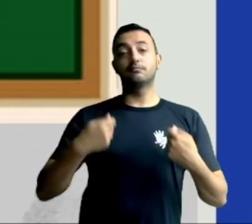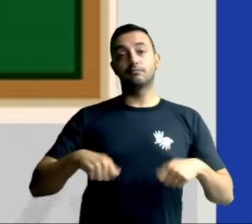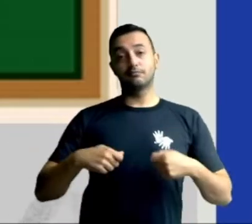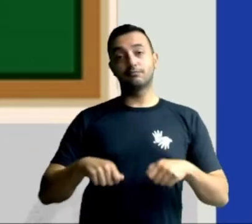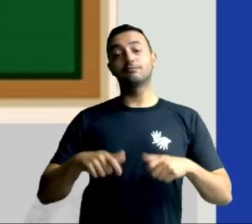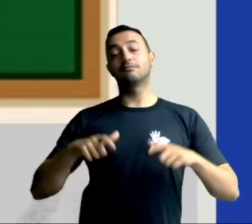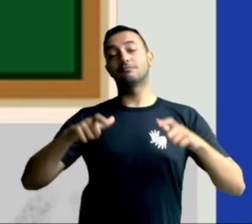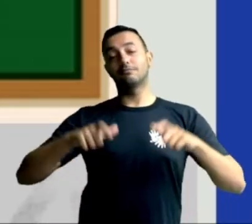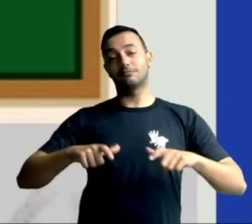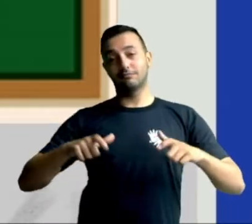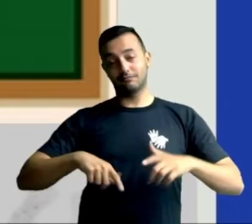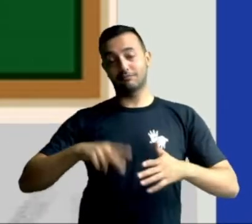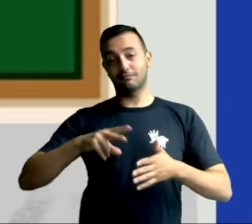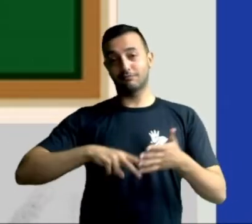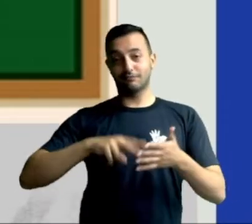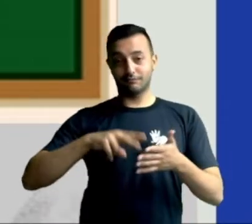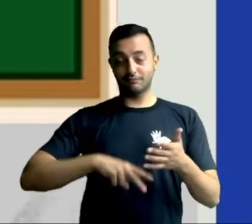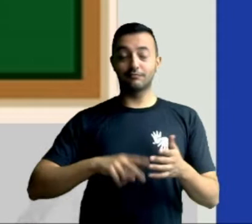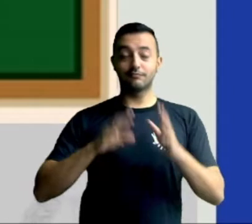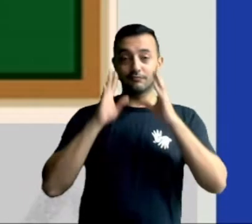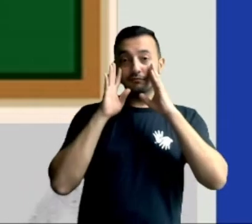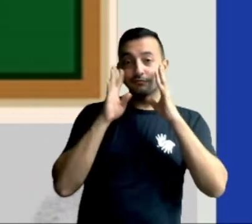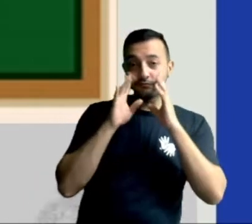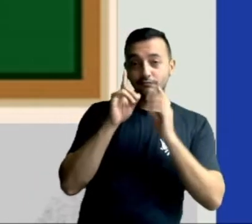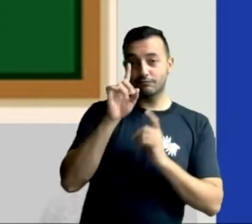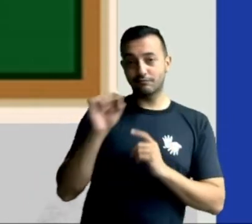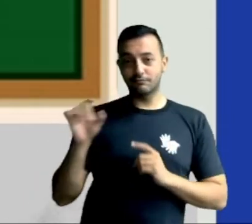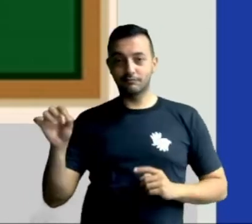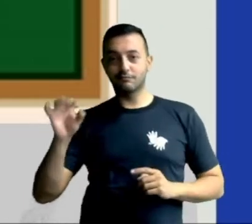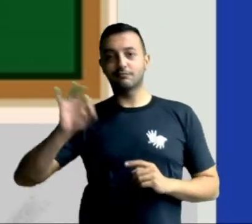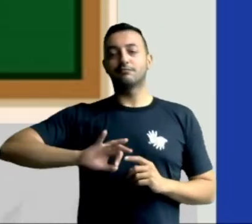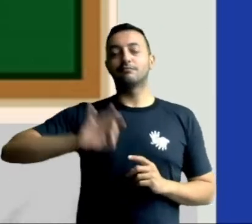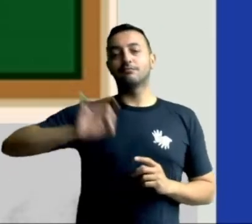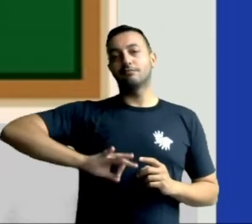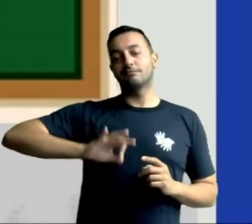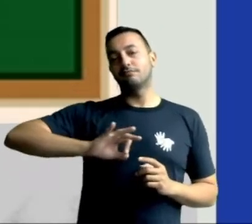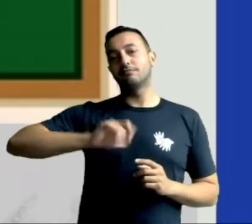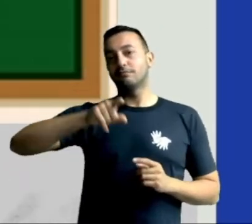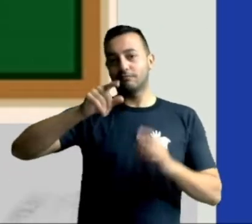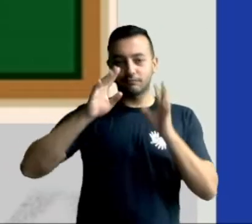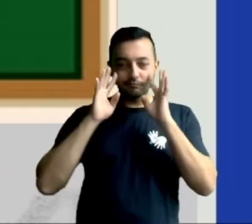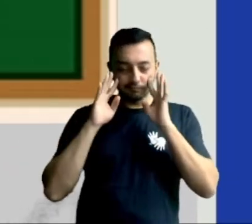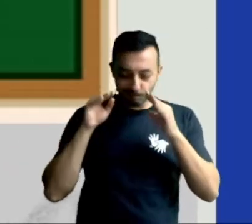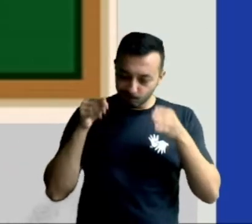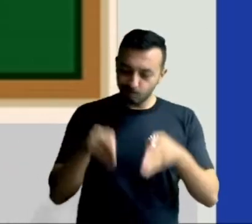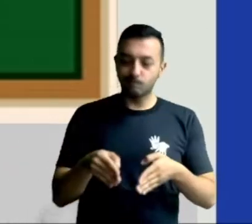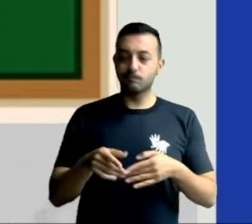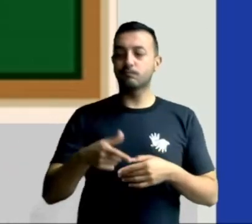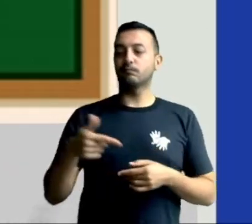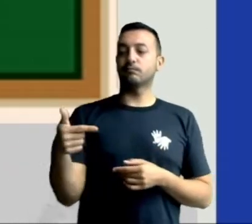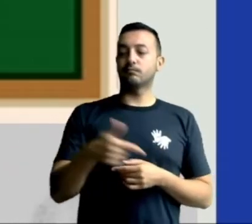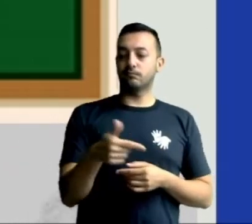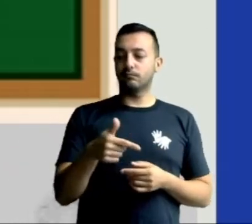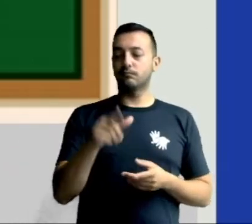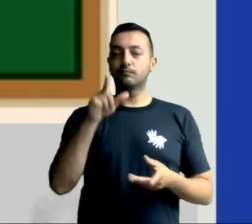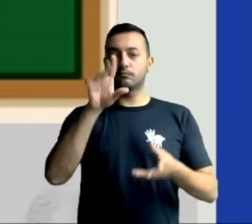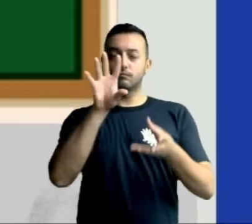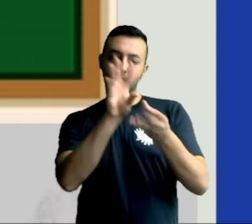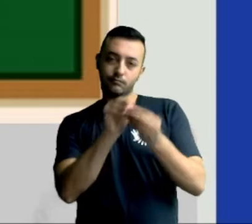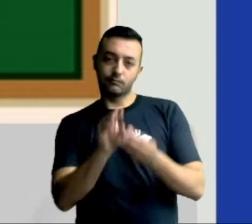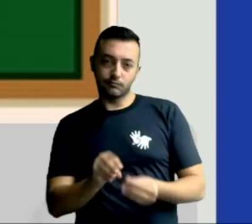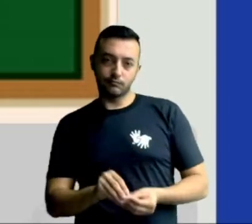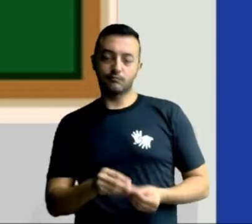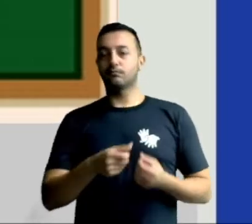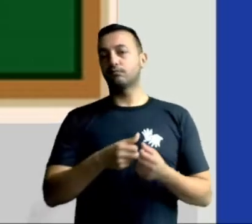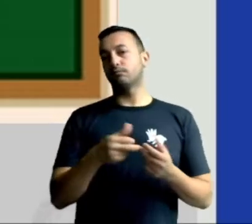sua atenção seja 100% ou perto dos 100% para você se concentrar. A segunda é sintetizar